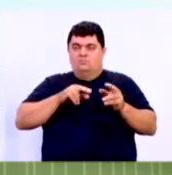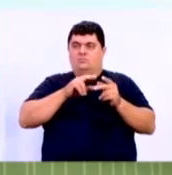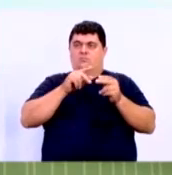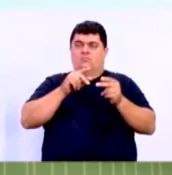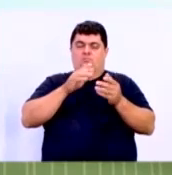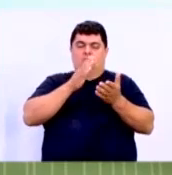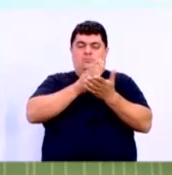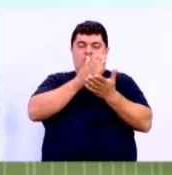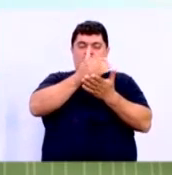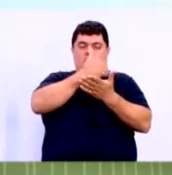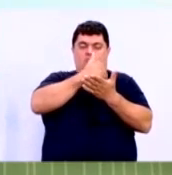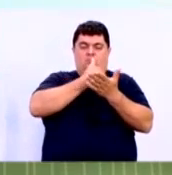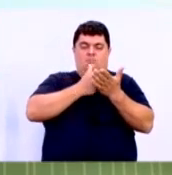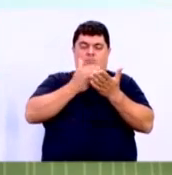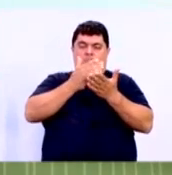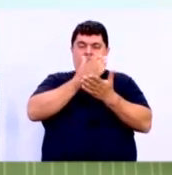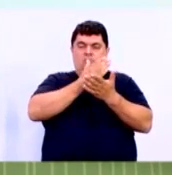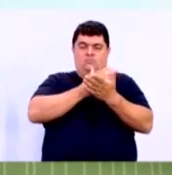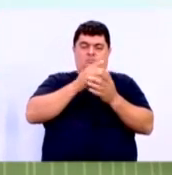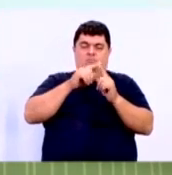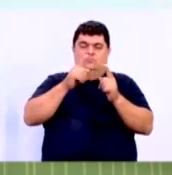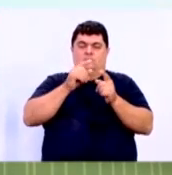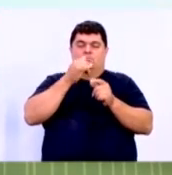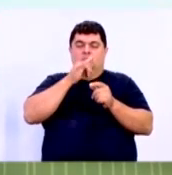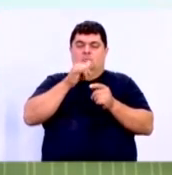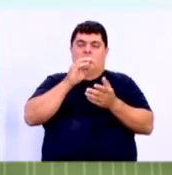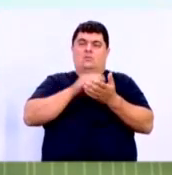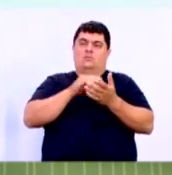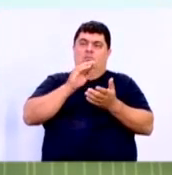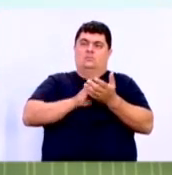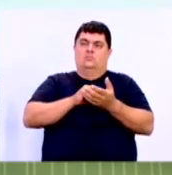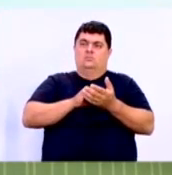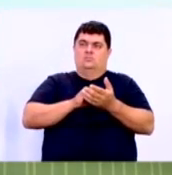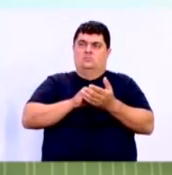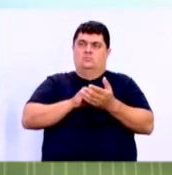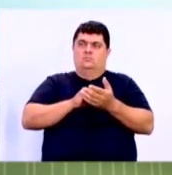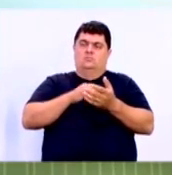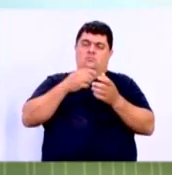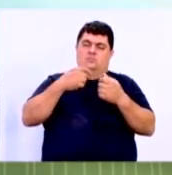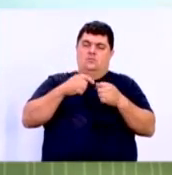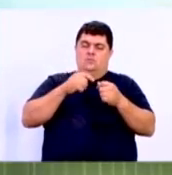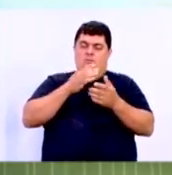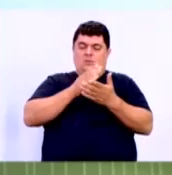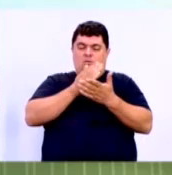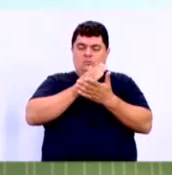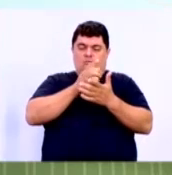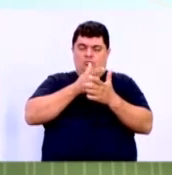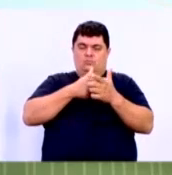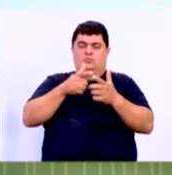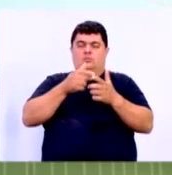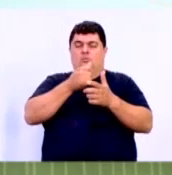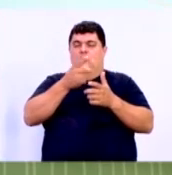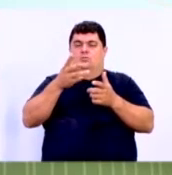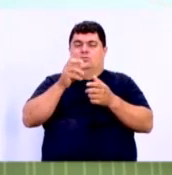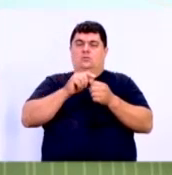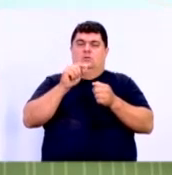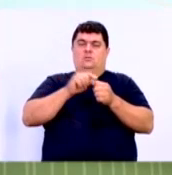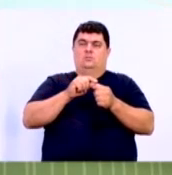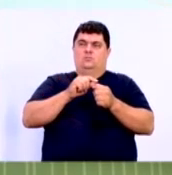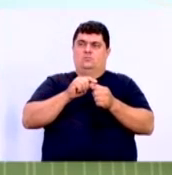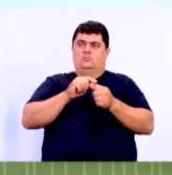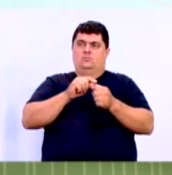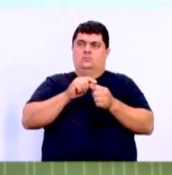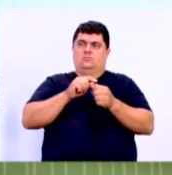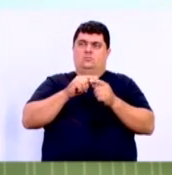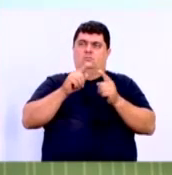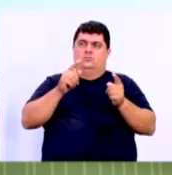consegue associar. Mas e a energia elétrica para produzir isso? Você não consegue associar. Então você divide pela quantidade produzida. Não. Então eu